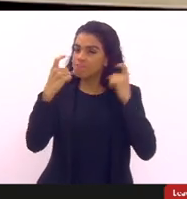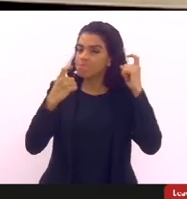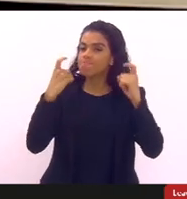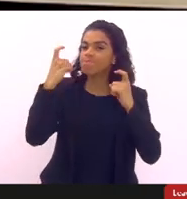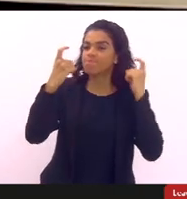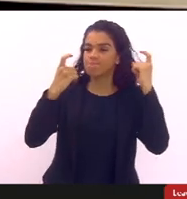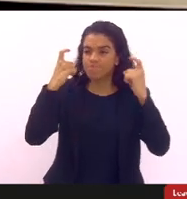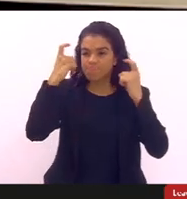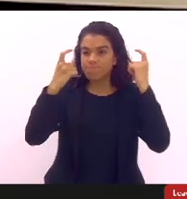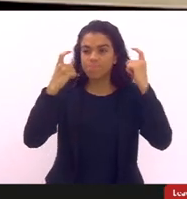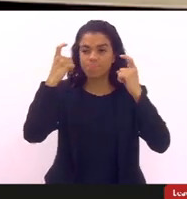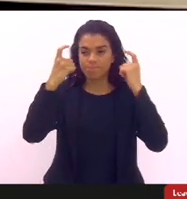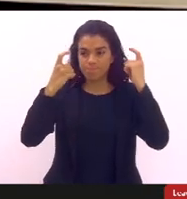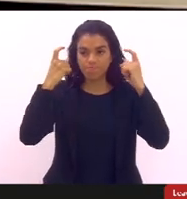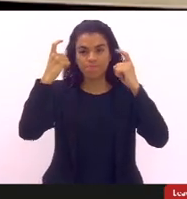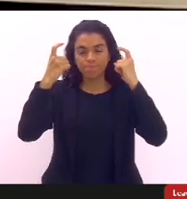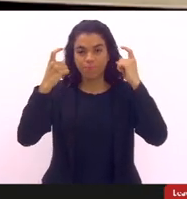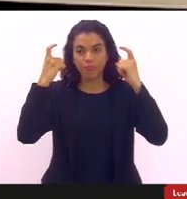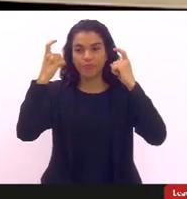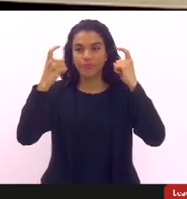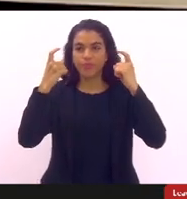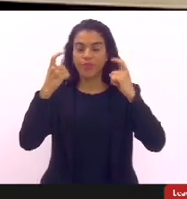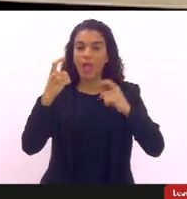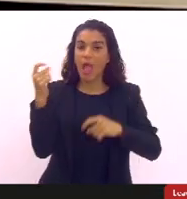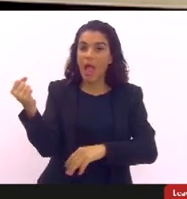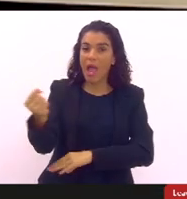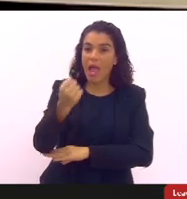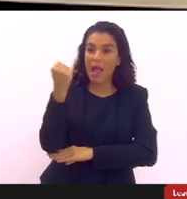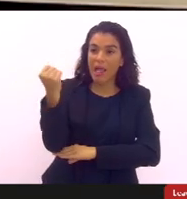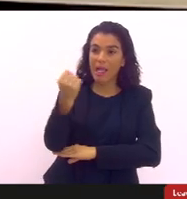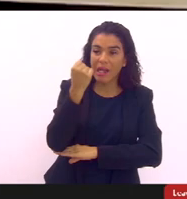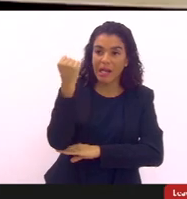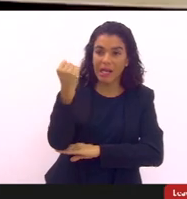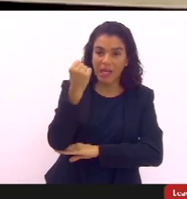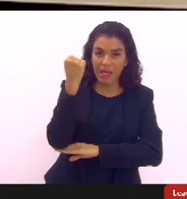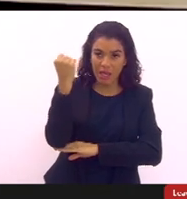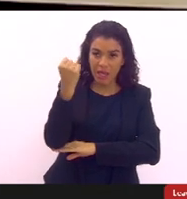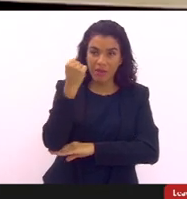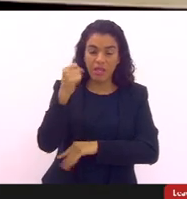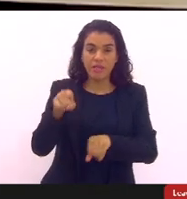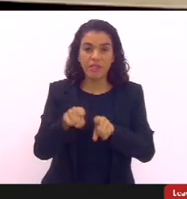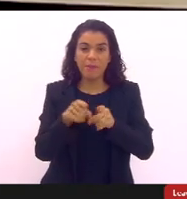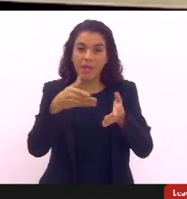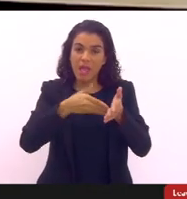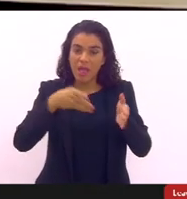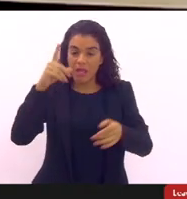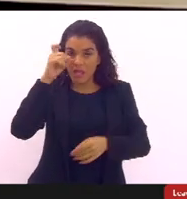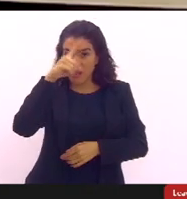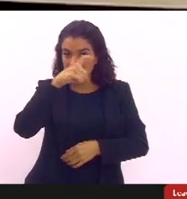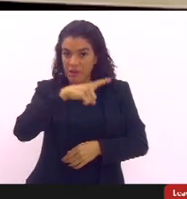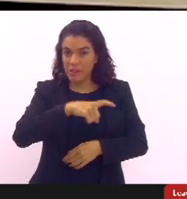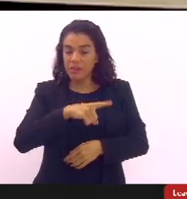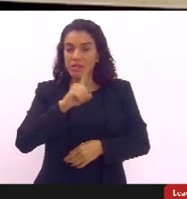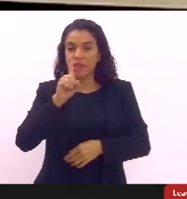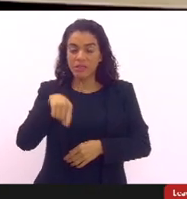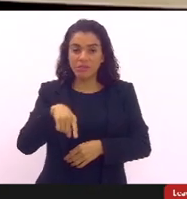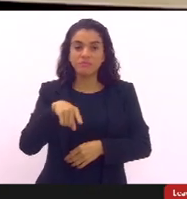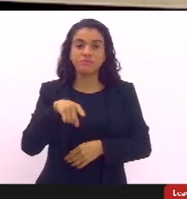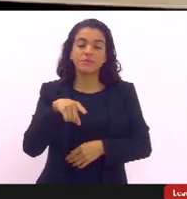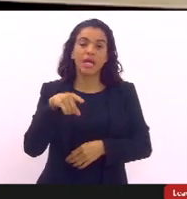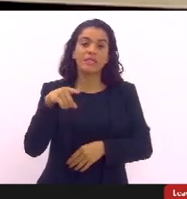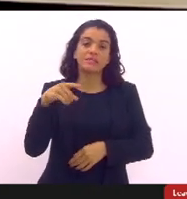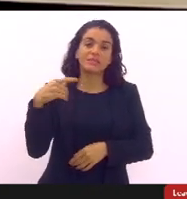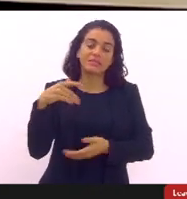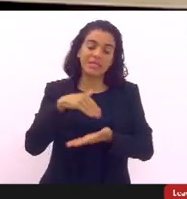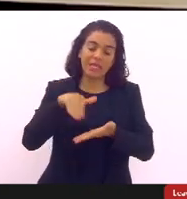preocupado com a gravidade, né? A dificuldade que é fazer a Secretaria de Estado de